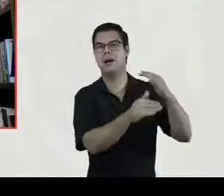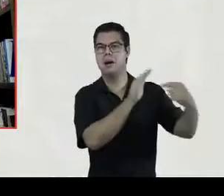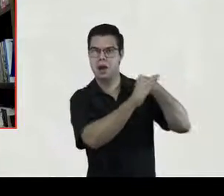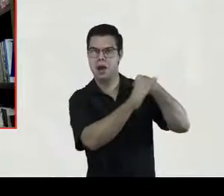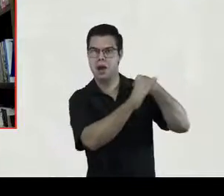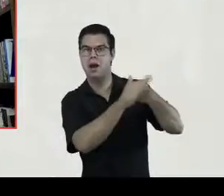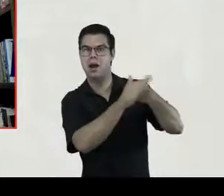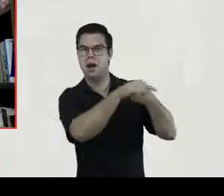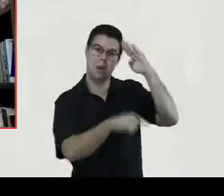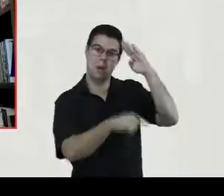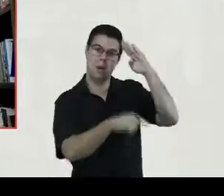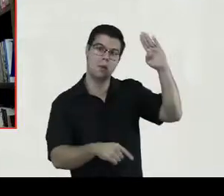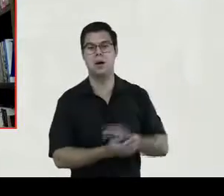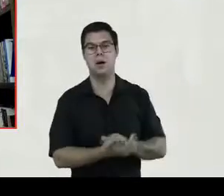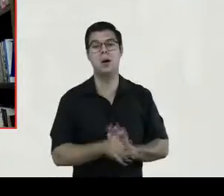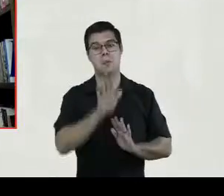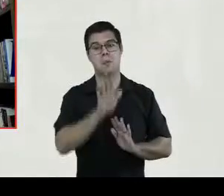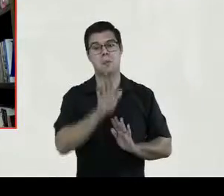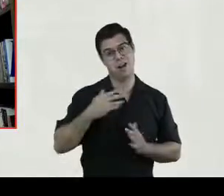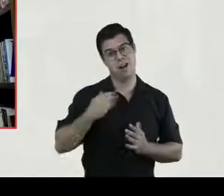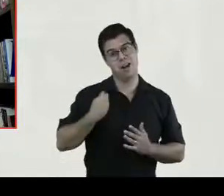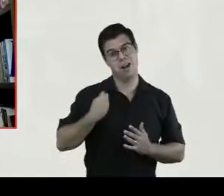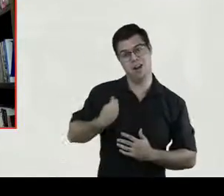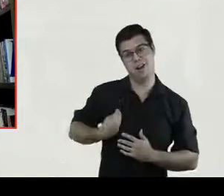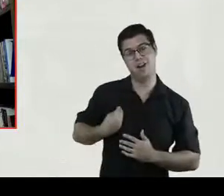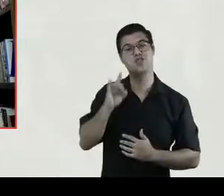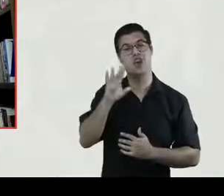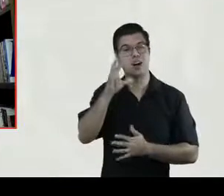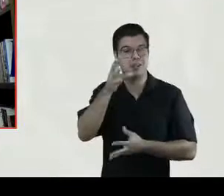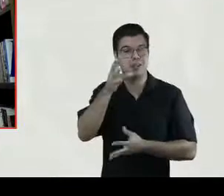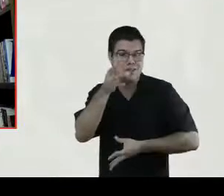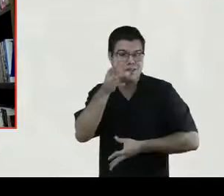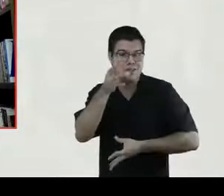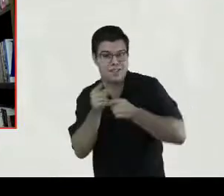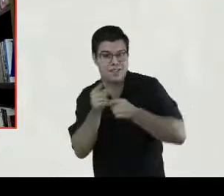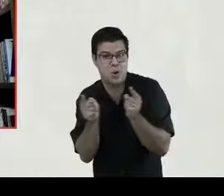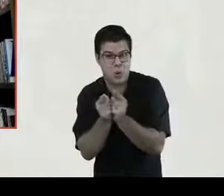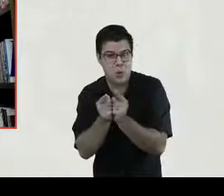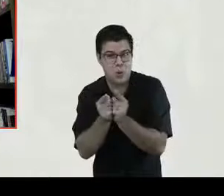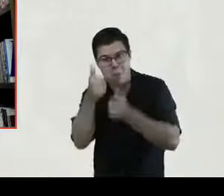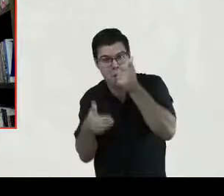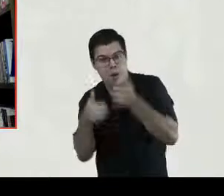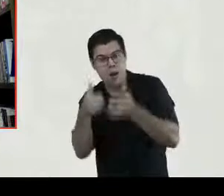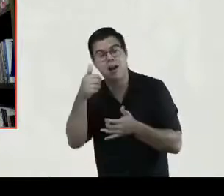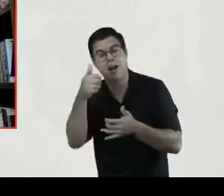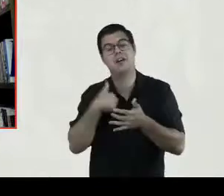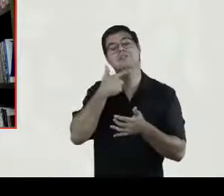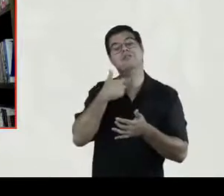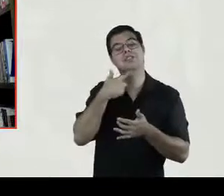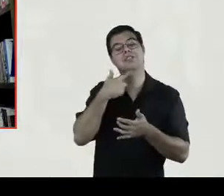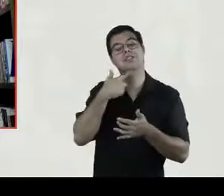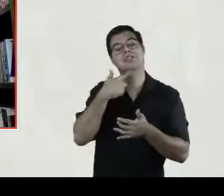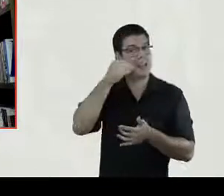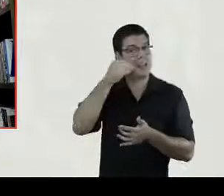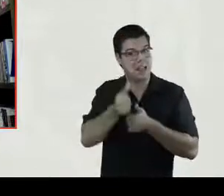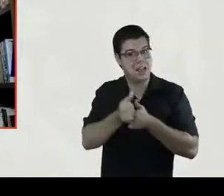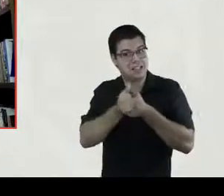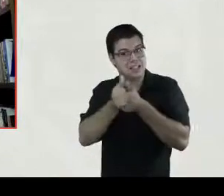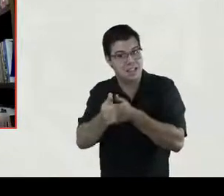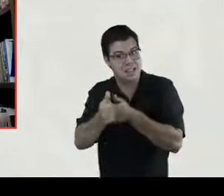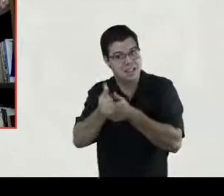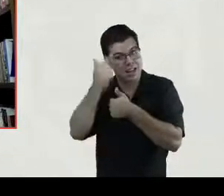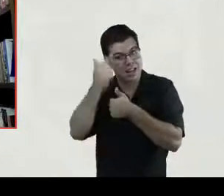participar sem tecer, nem que seja alguns pequenos comentários, eu vou tentar seguir aqui uma